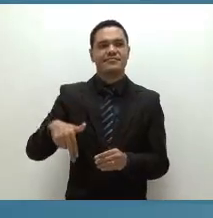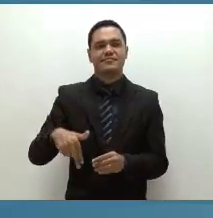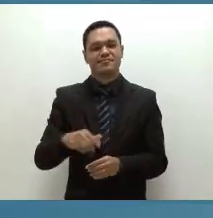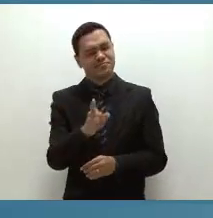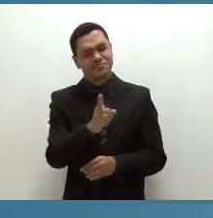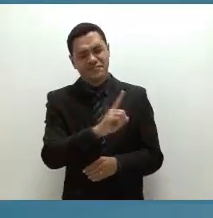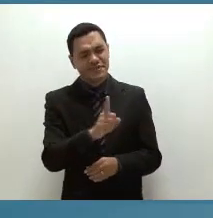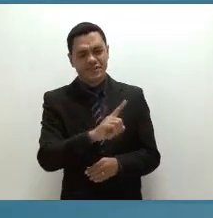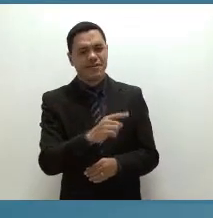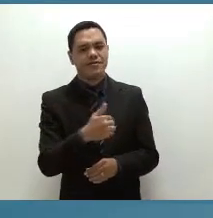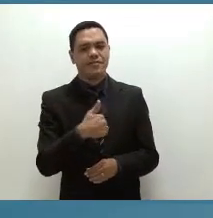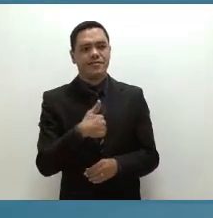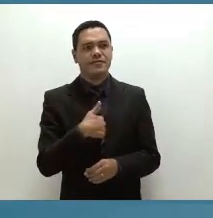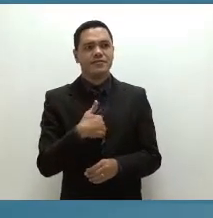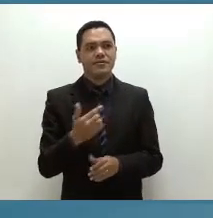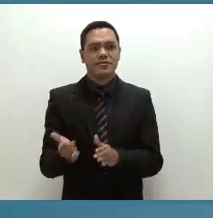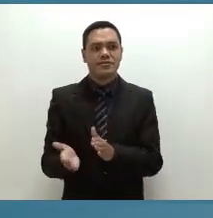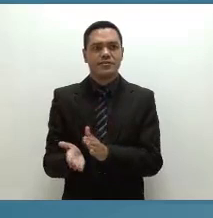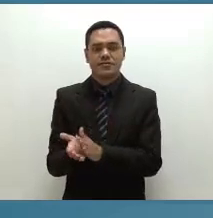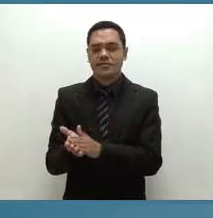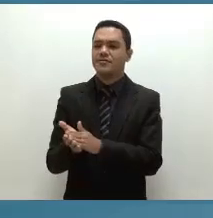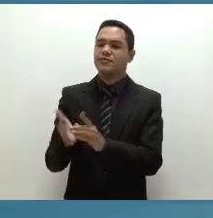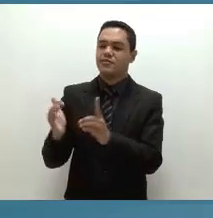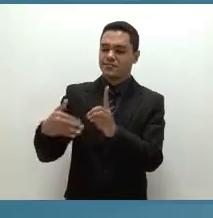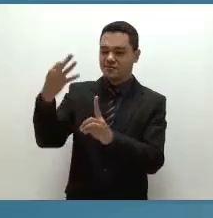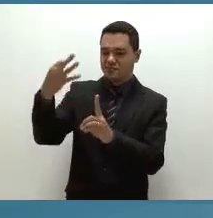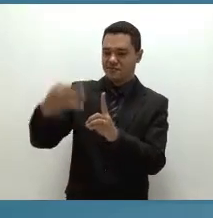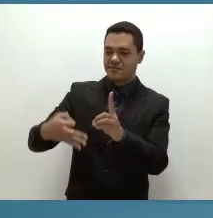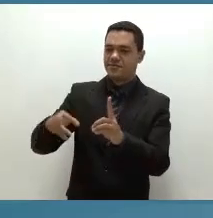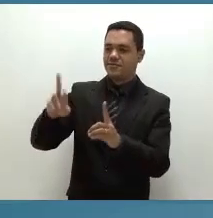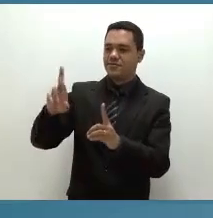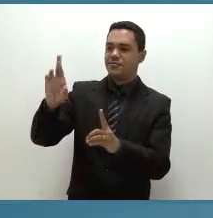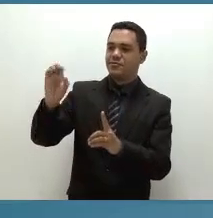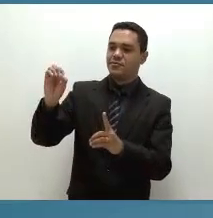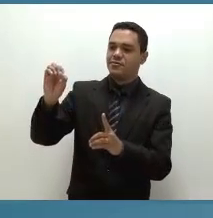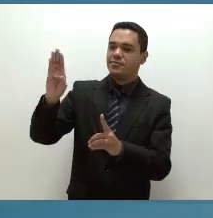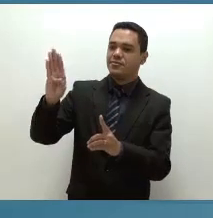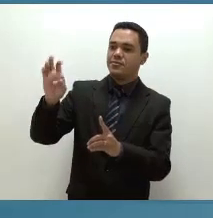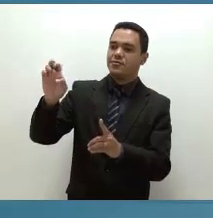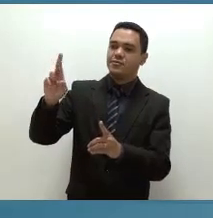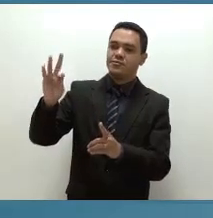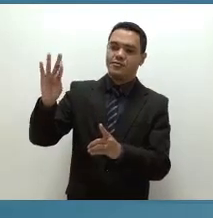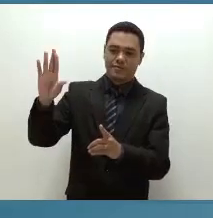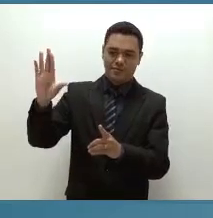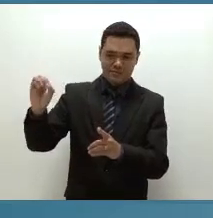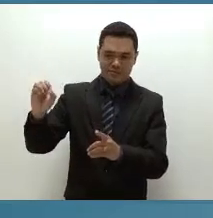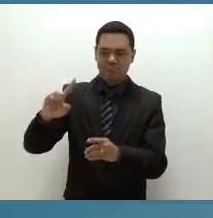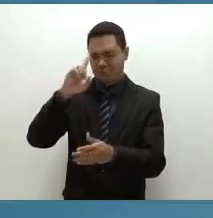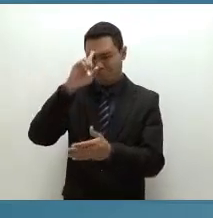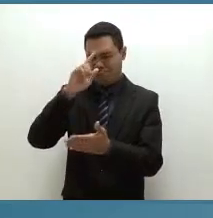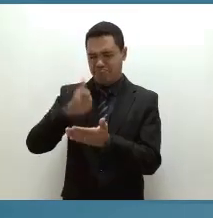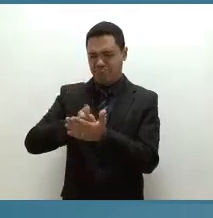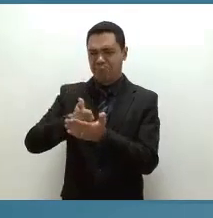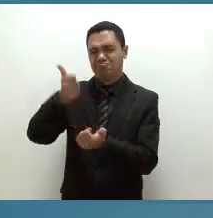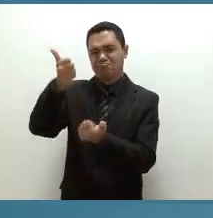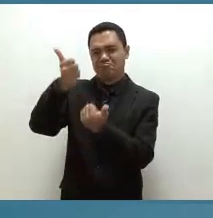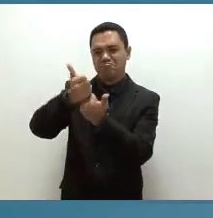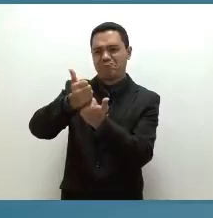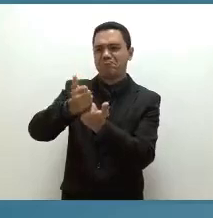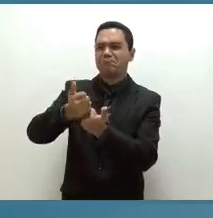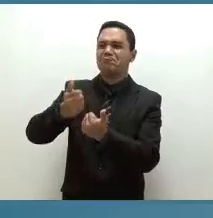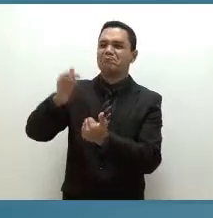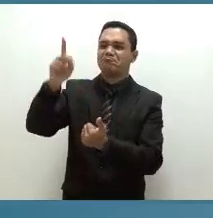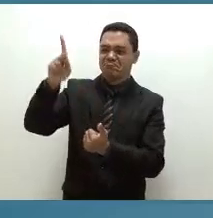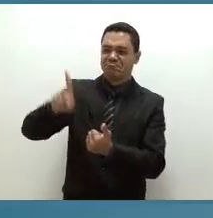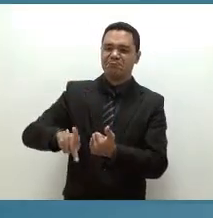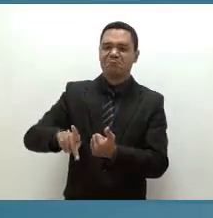Presidente, parabenizo ao desembargador Roberto pela decisão de ser o nosso